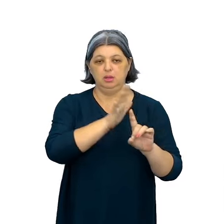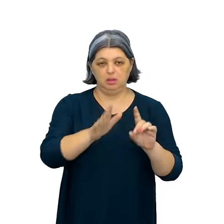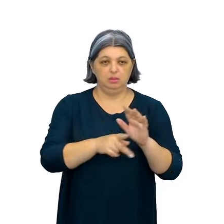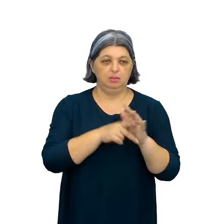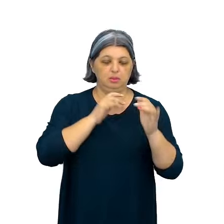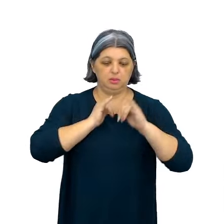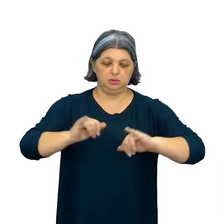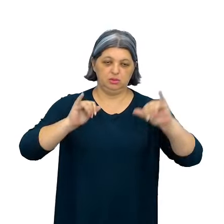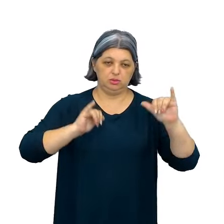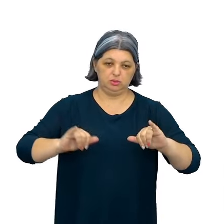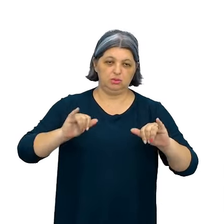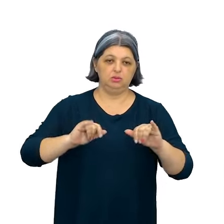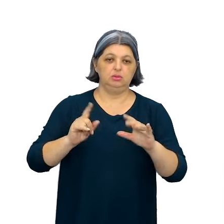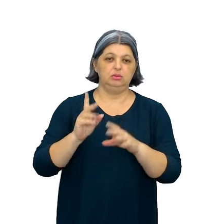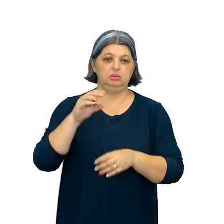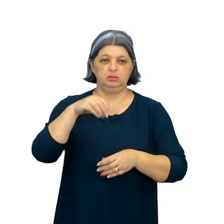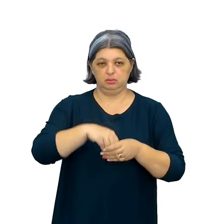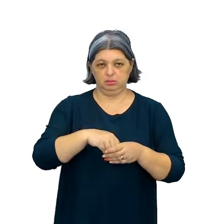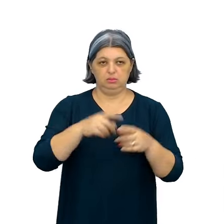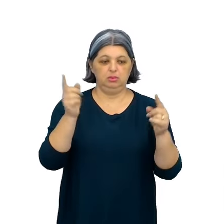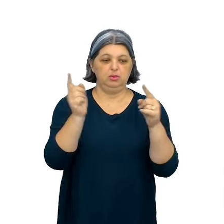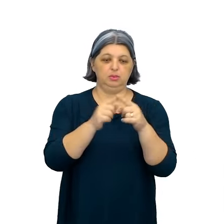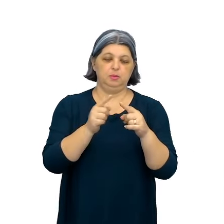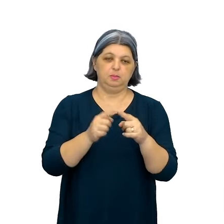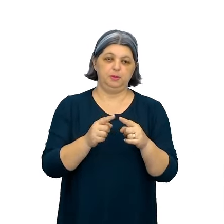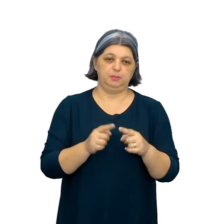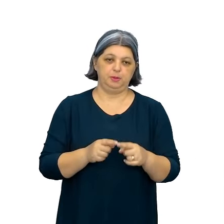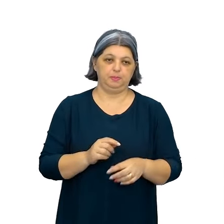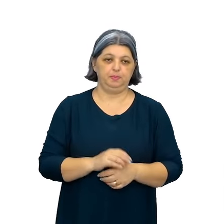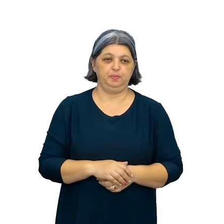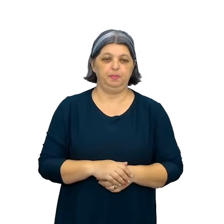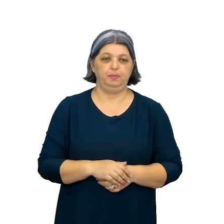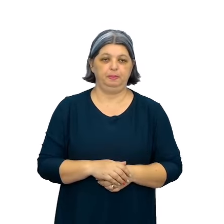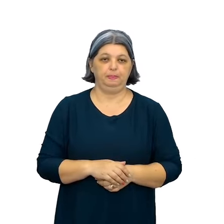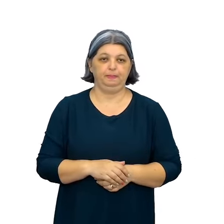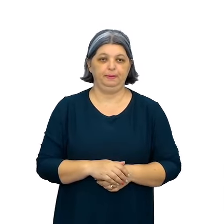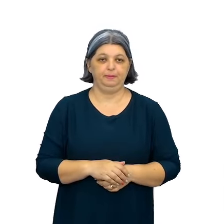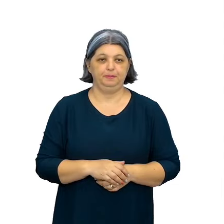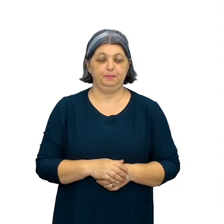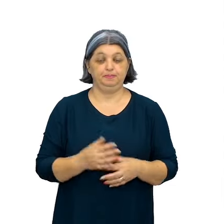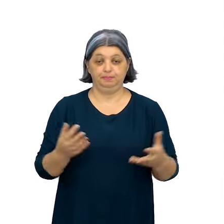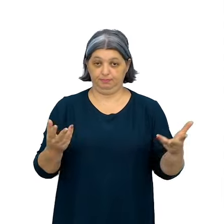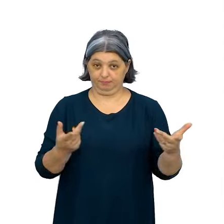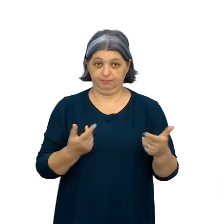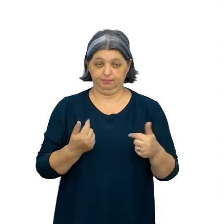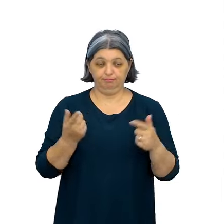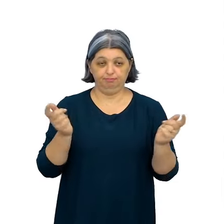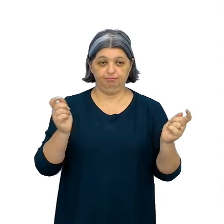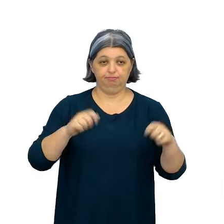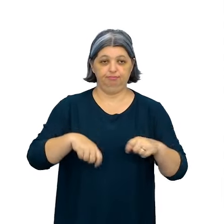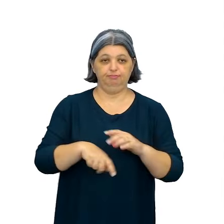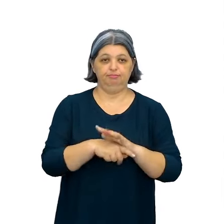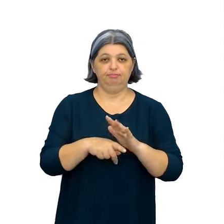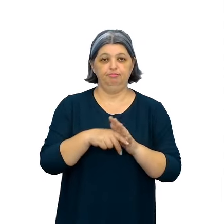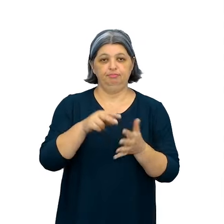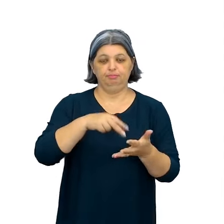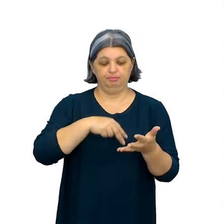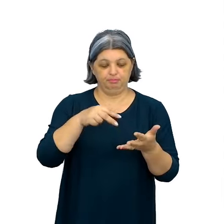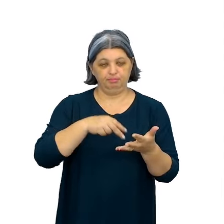totalmente imbricadas umas às outras. Maravilha? E falando então de capacidades de